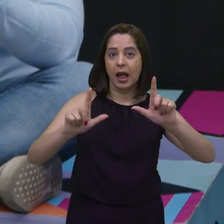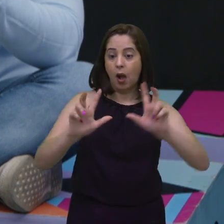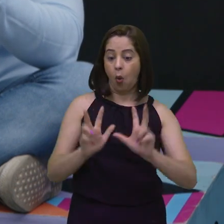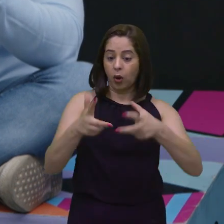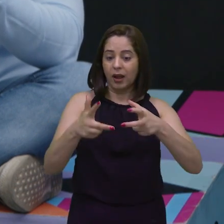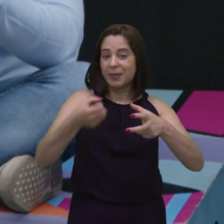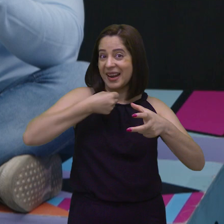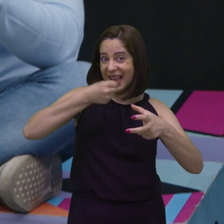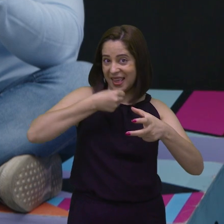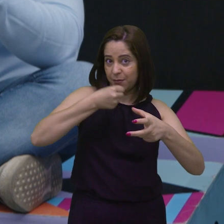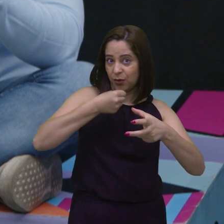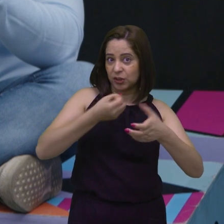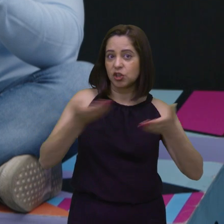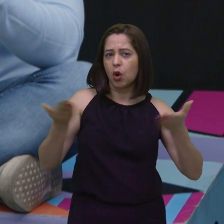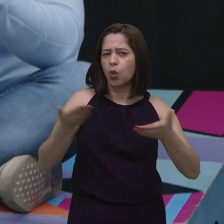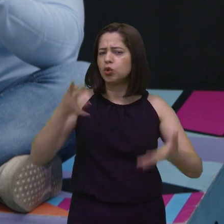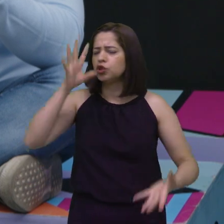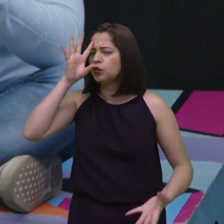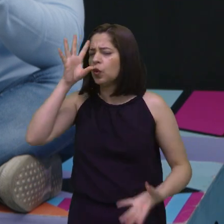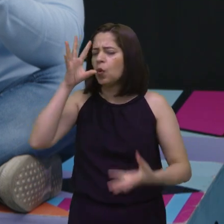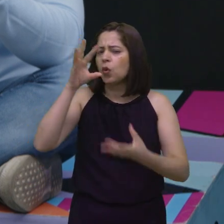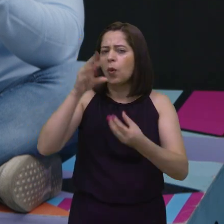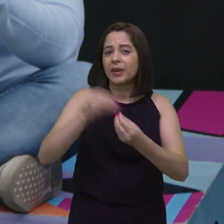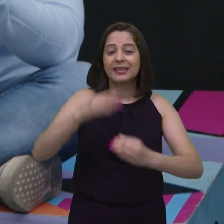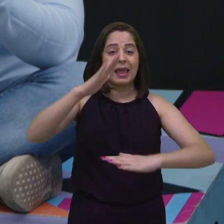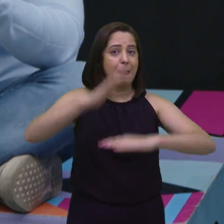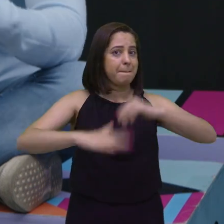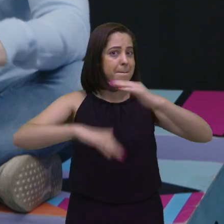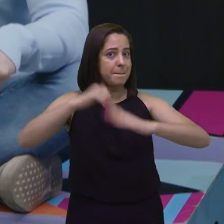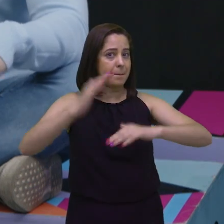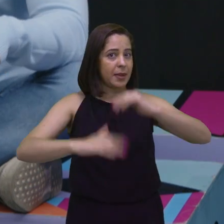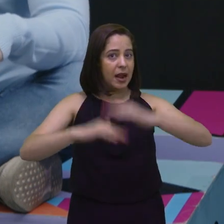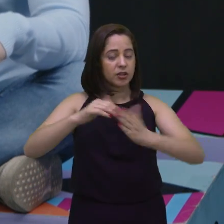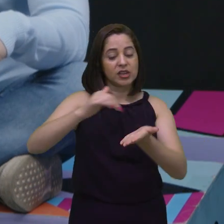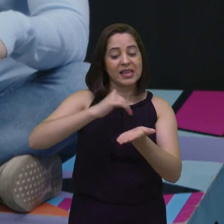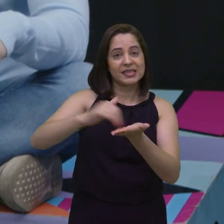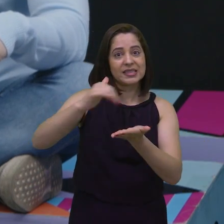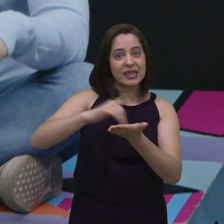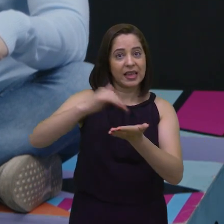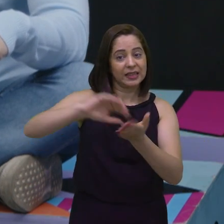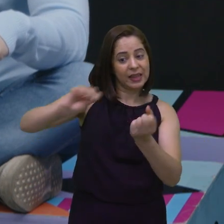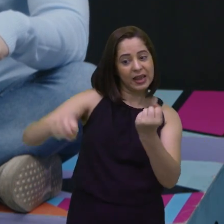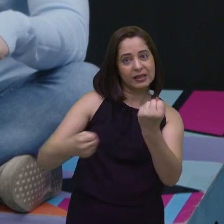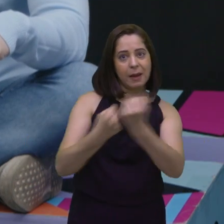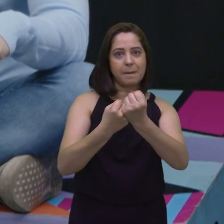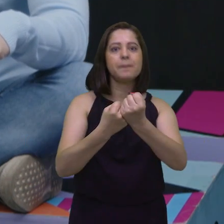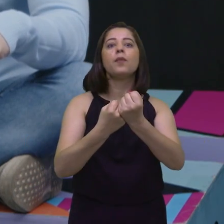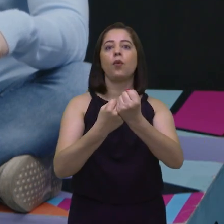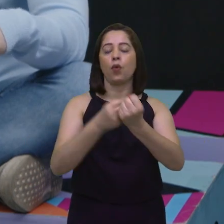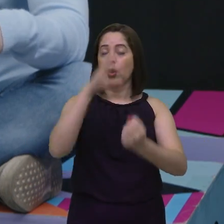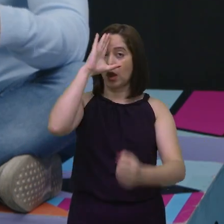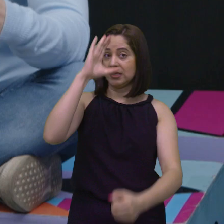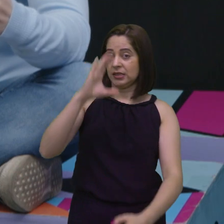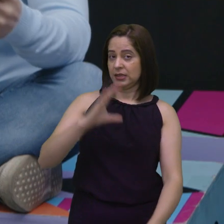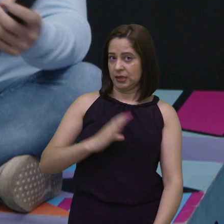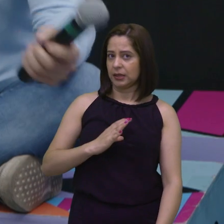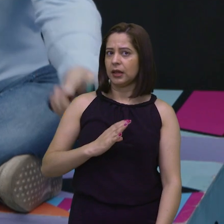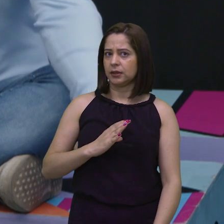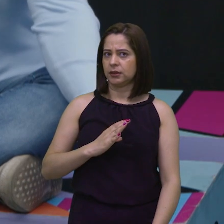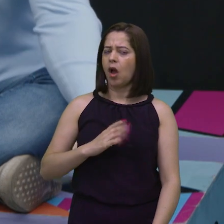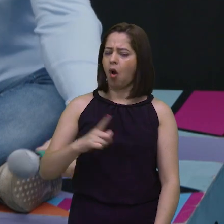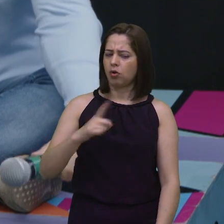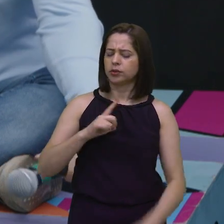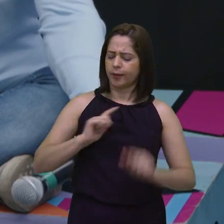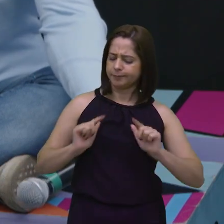quadro Câmara Repórter. Hoje a gente vai saber mais das práticas que a Secretaria de Apoio Social ao Cidadão